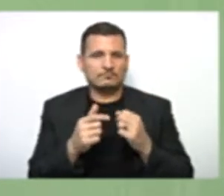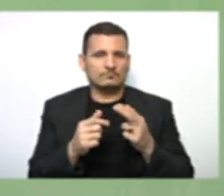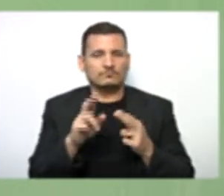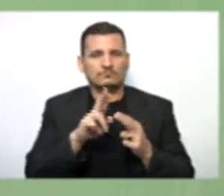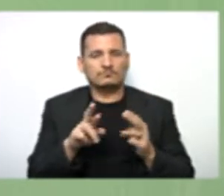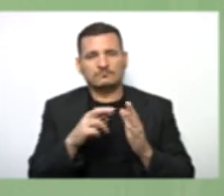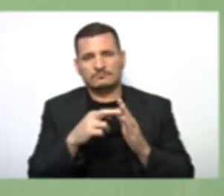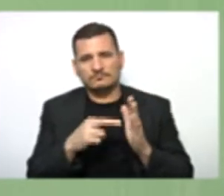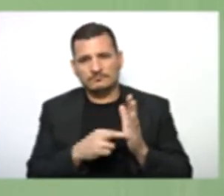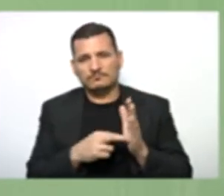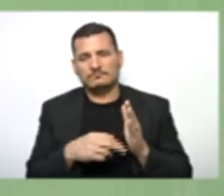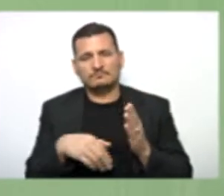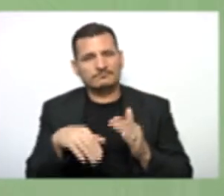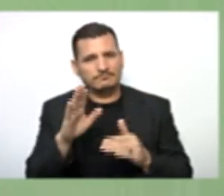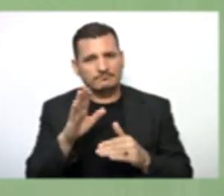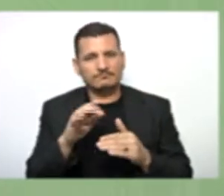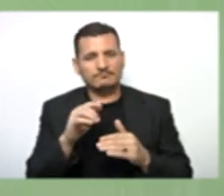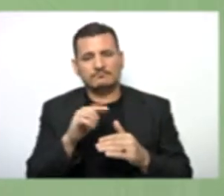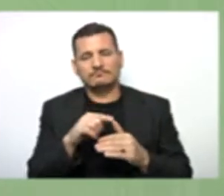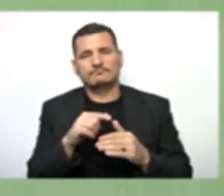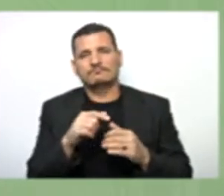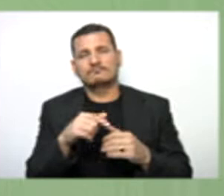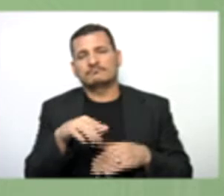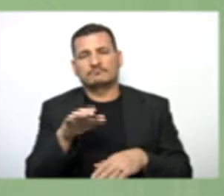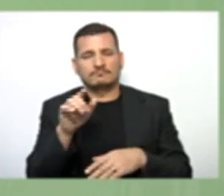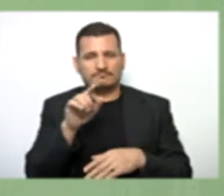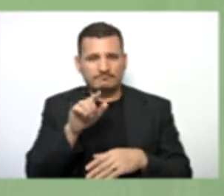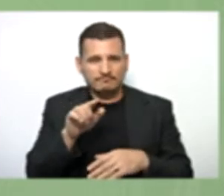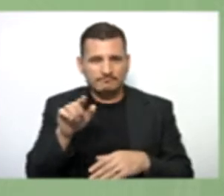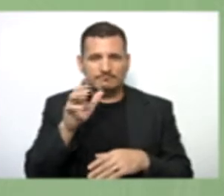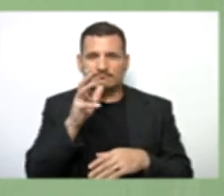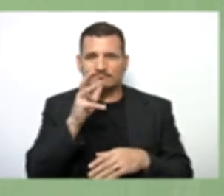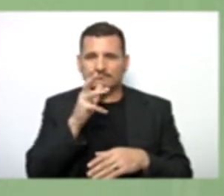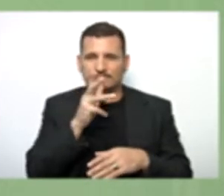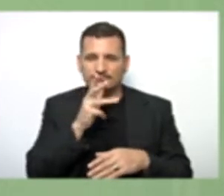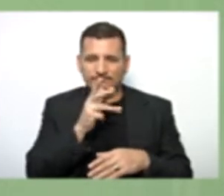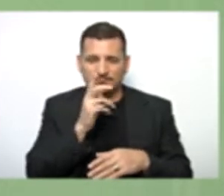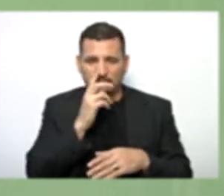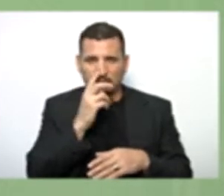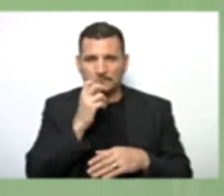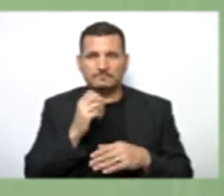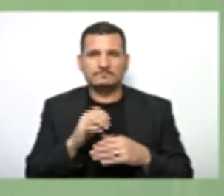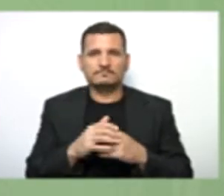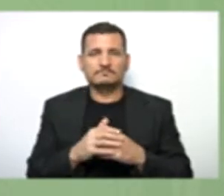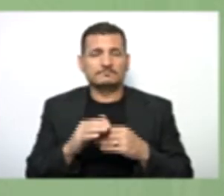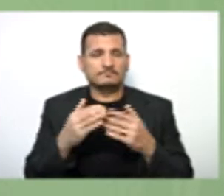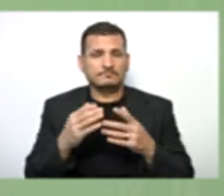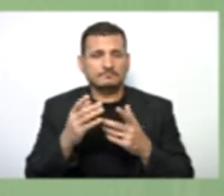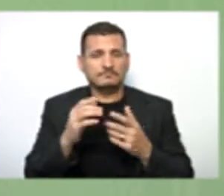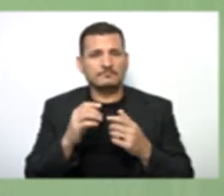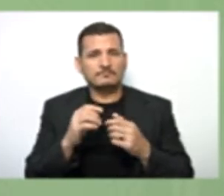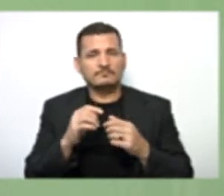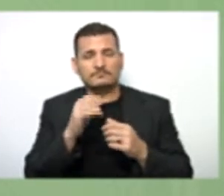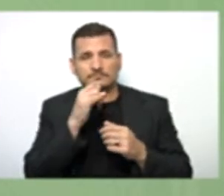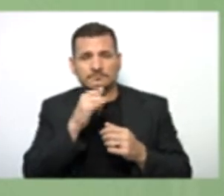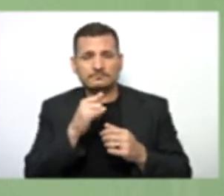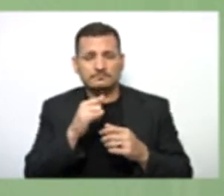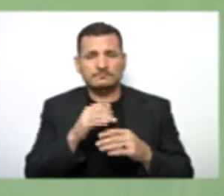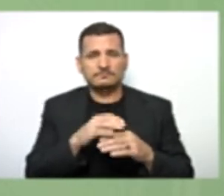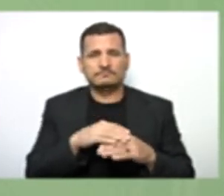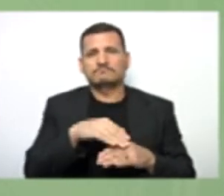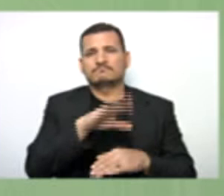demais, desnecessárias, que acaba se tornando um pouco mais lento. Né? E é isso também, né, professor? Então a gente pode ter assim, que quanto maior